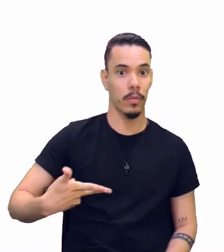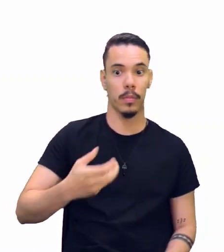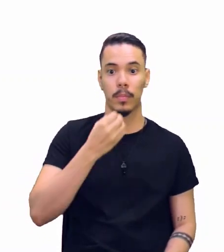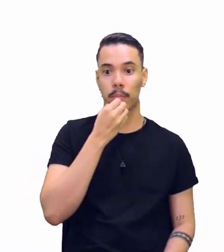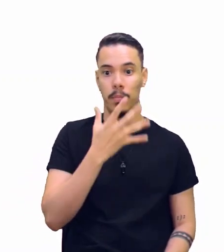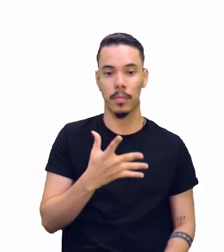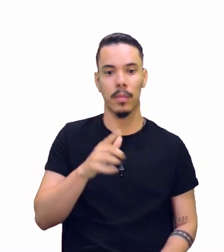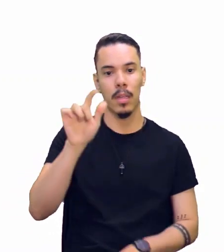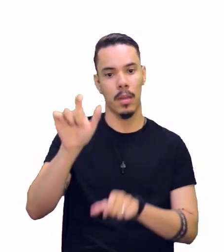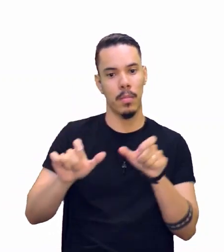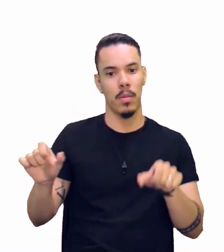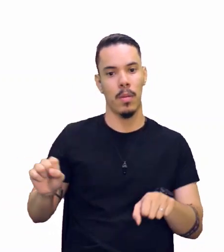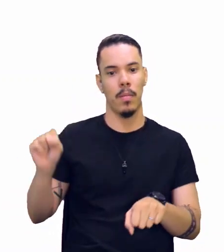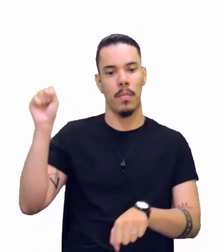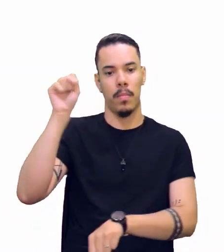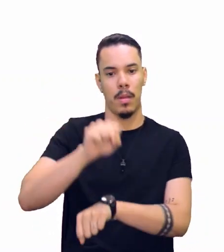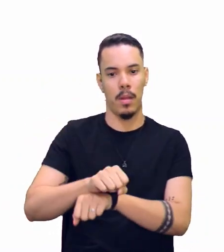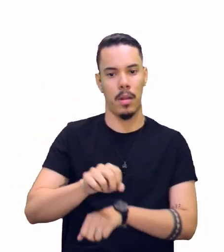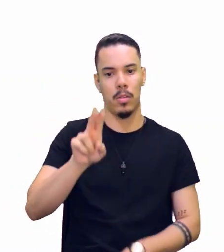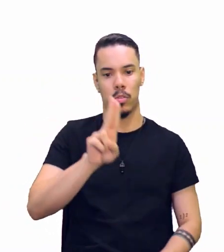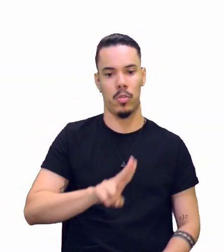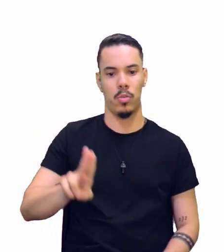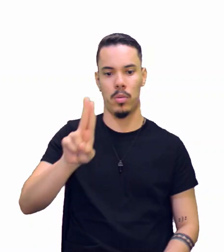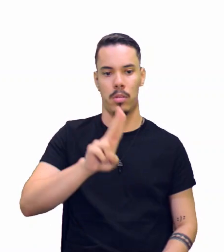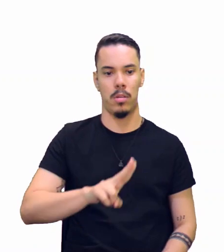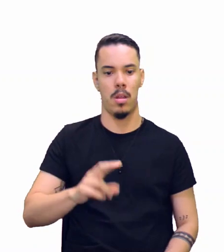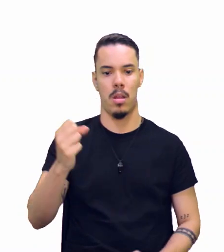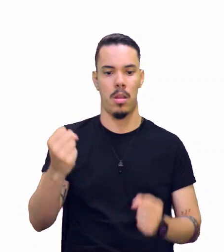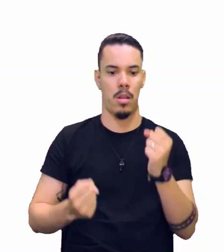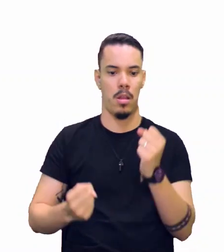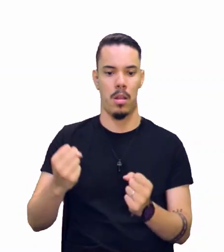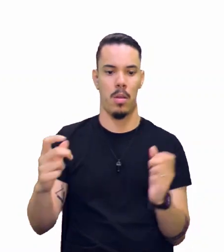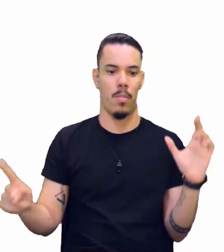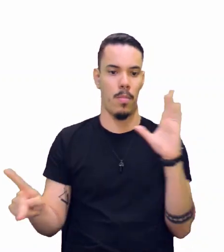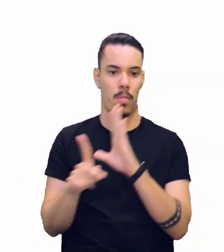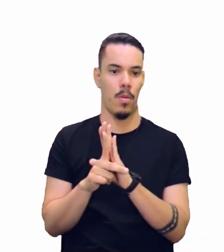pessoas parariam de usar os seus carros.